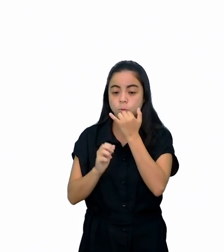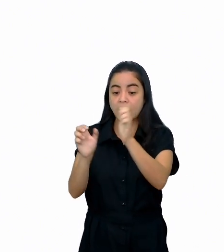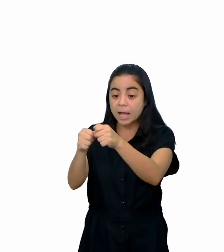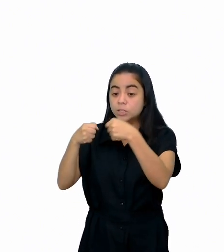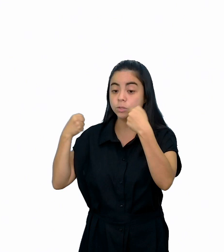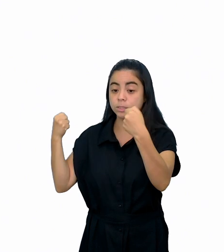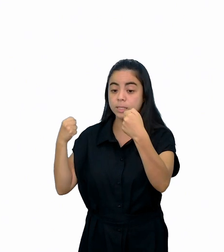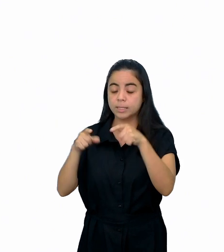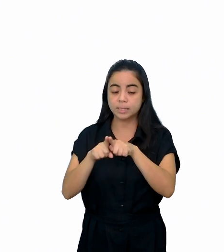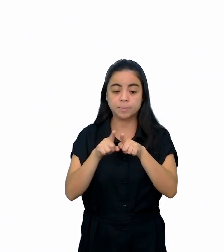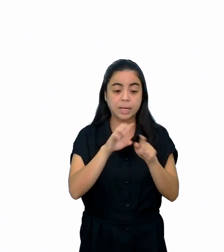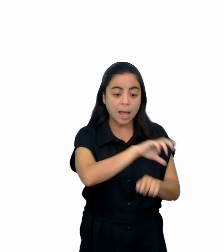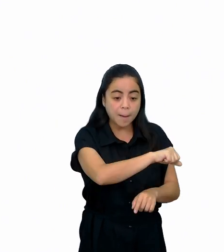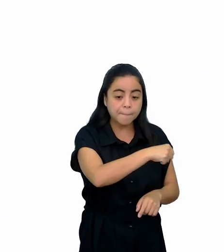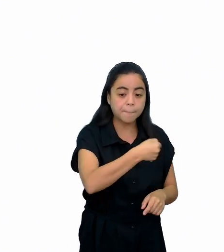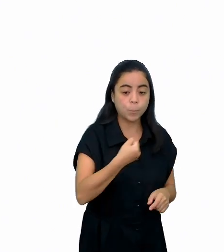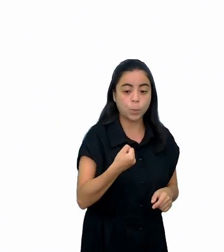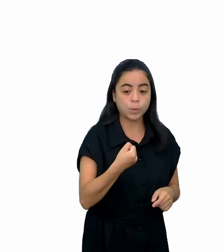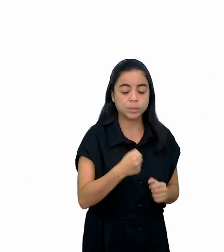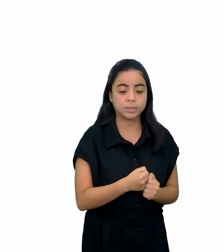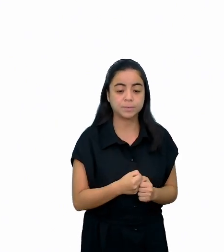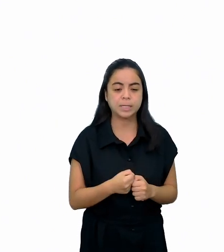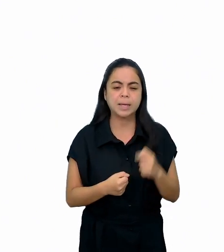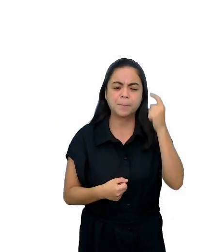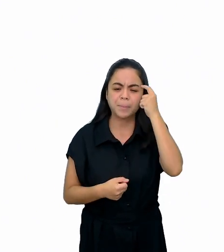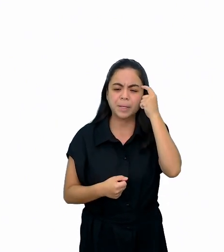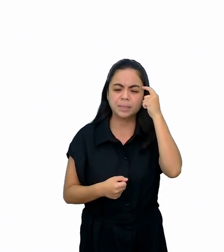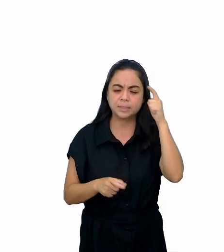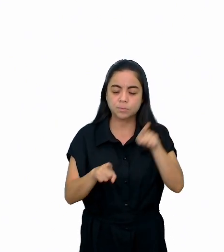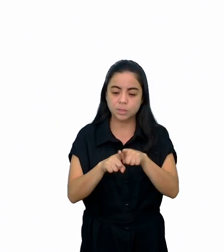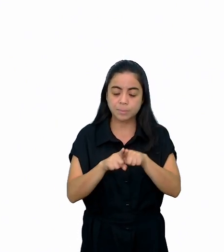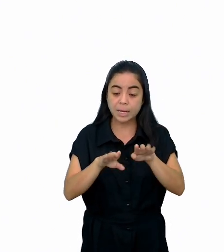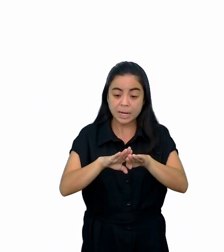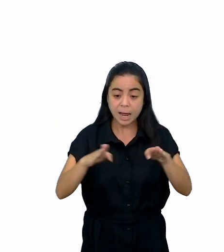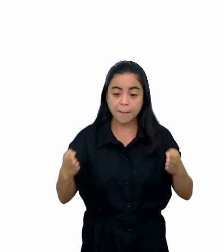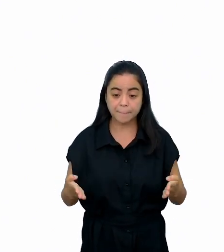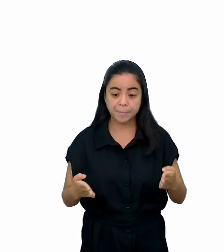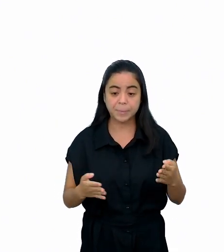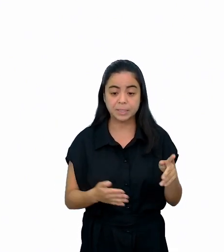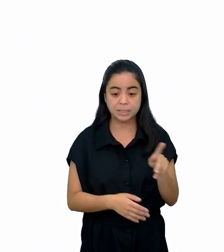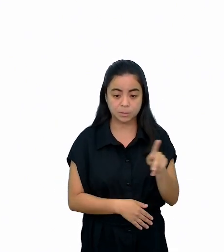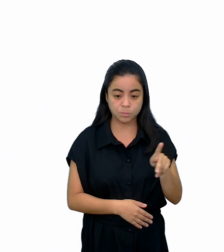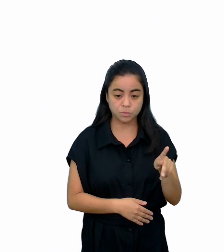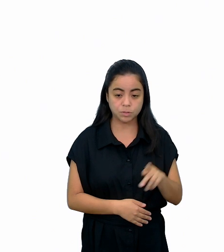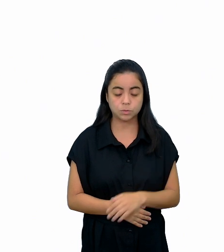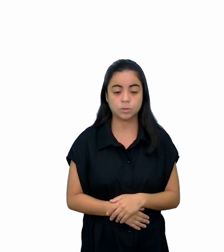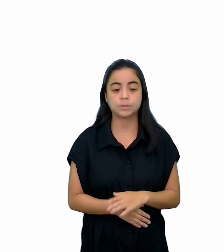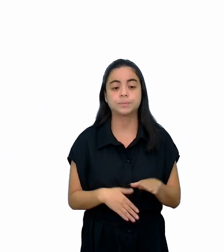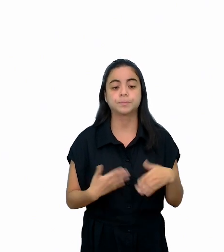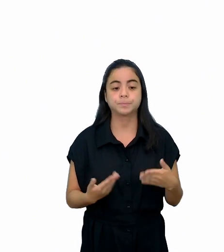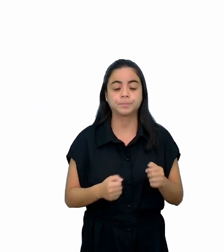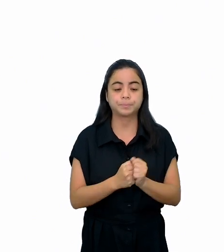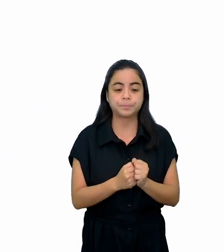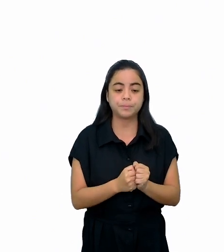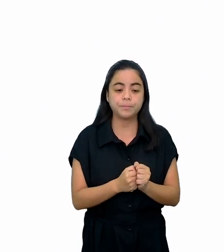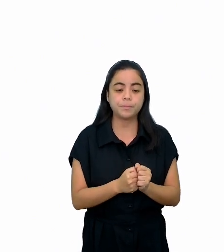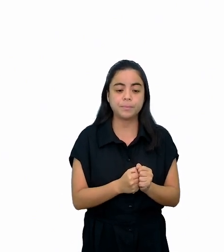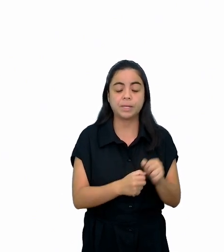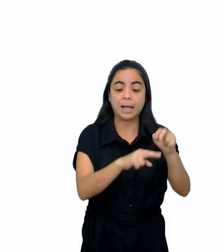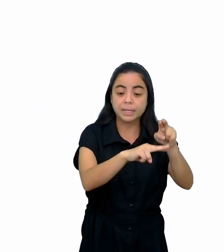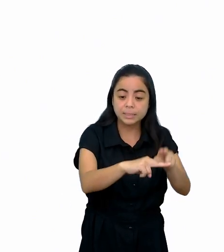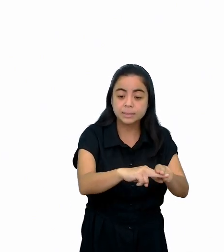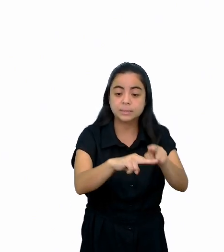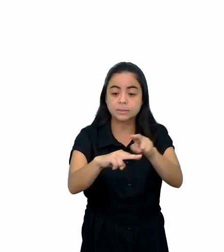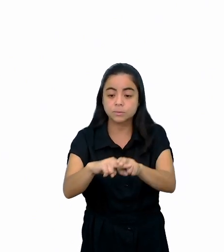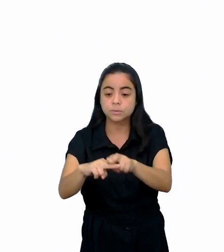mesa da professora. Então, nesse caso, será a posição das carteiras, que estão todas